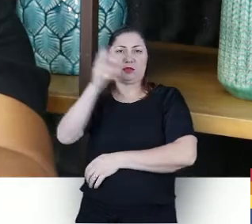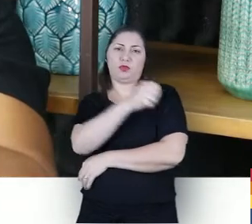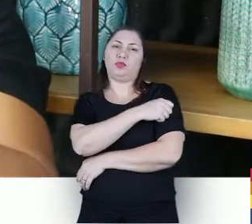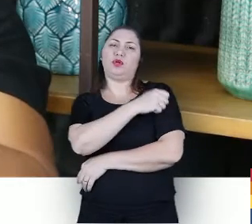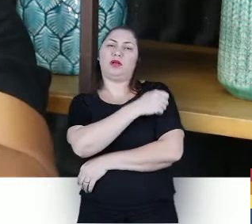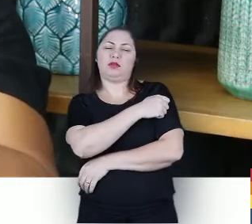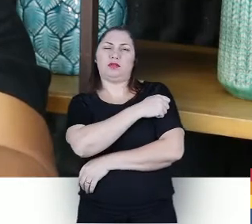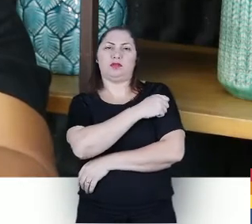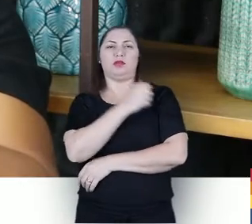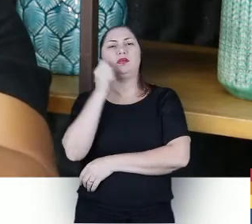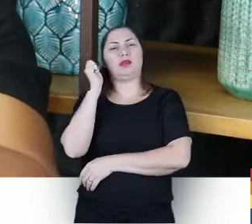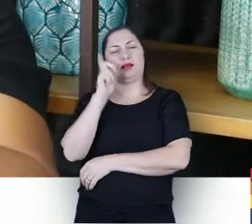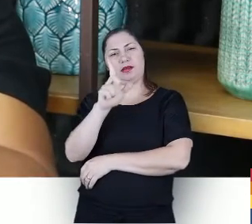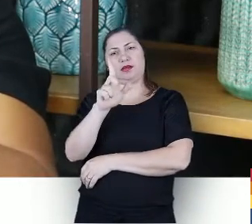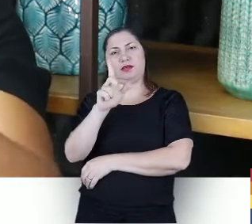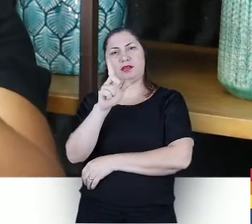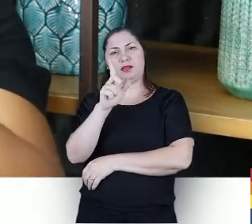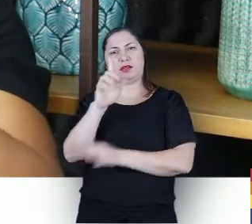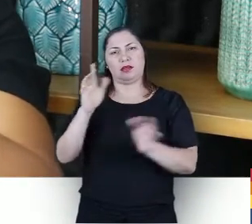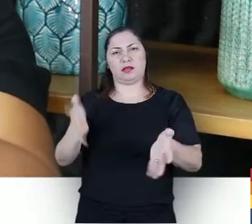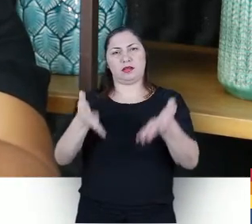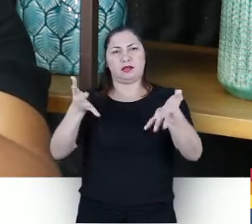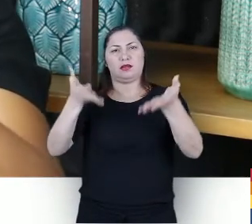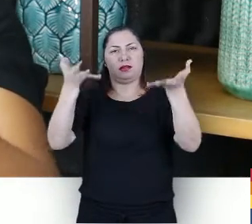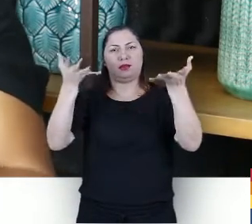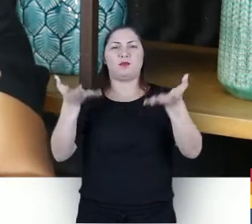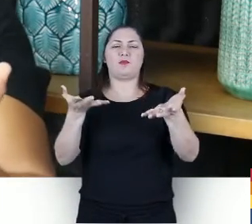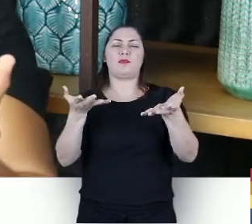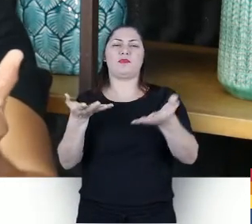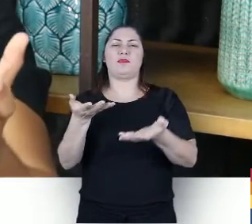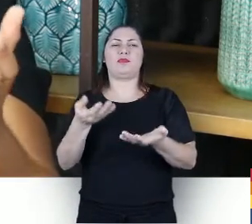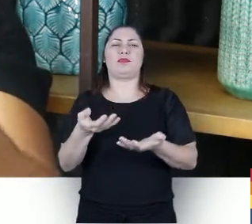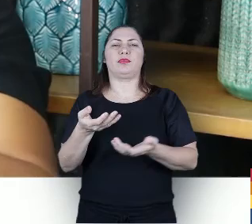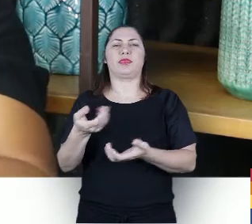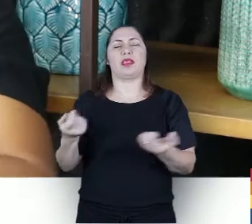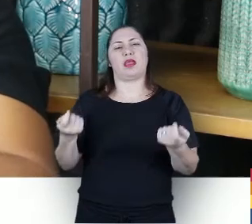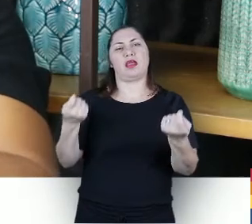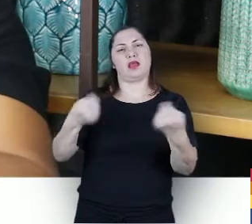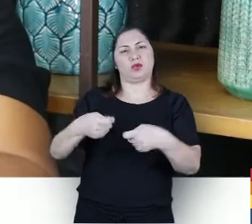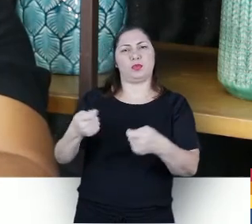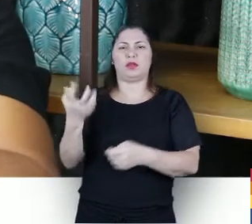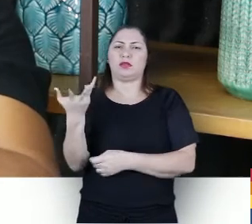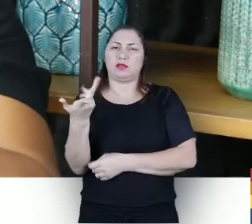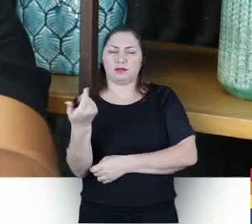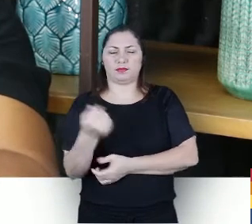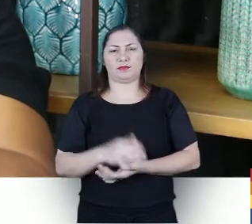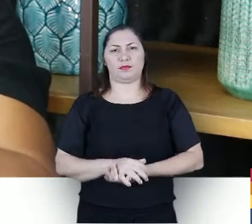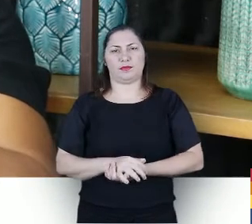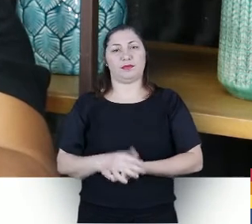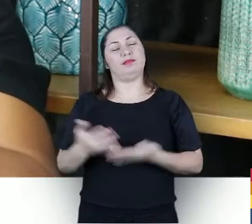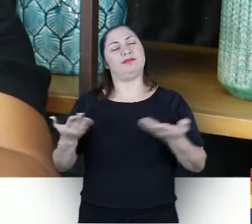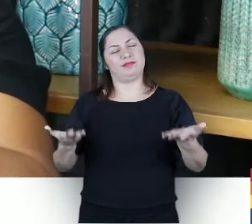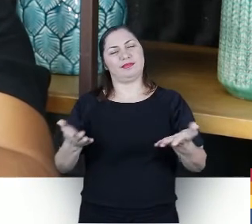né, para ser uma realidade, né, tanto para ele como principalmente para o estudante, né, e assim a gente consegue caminhar